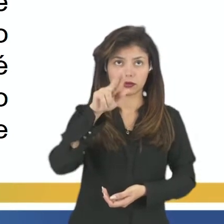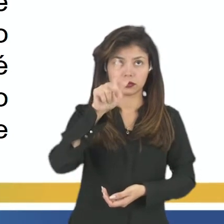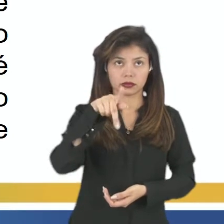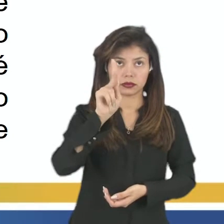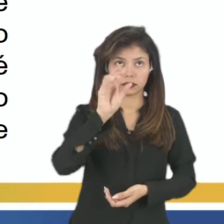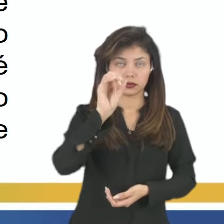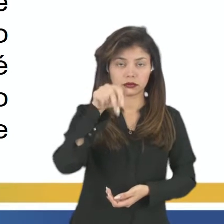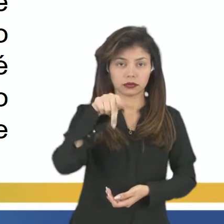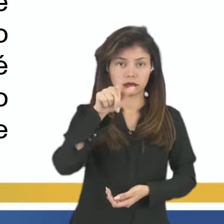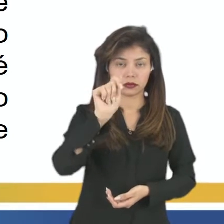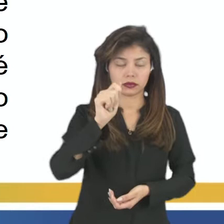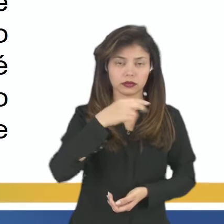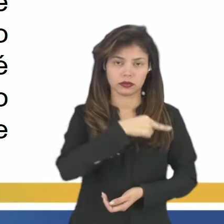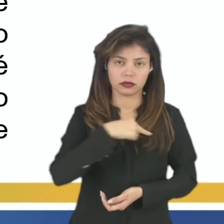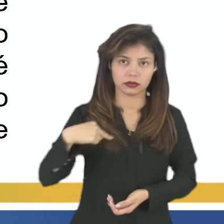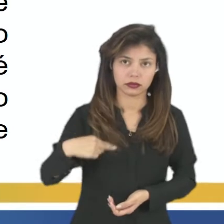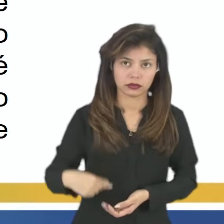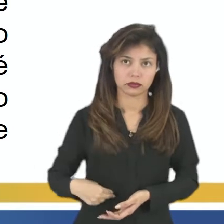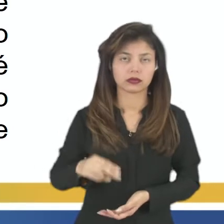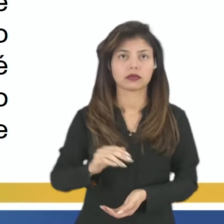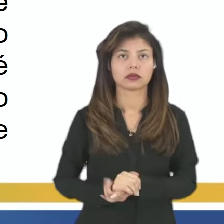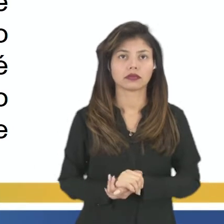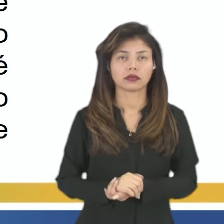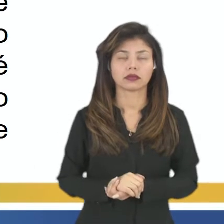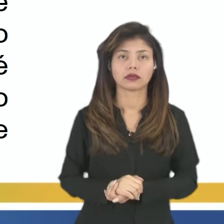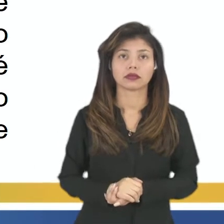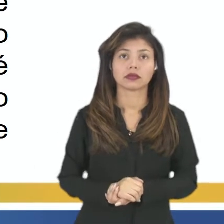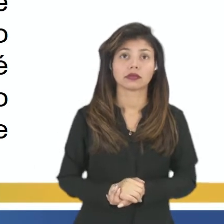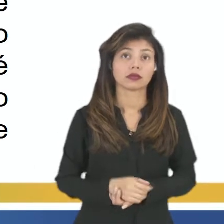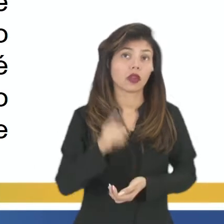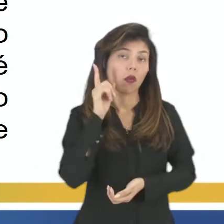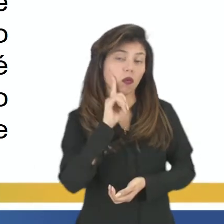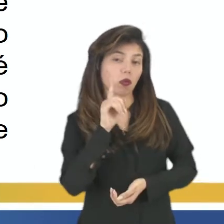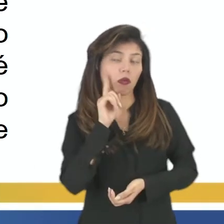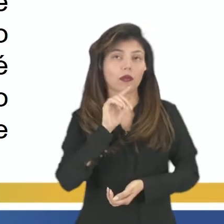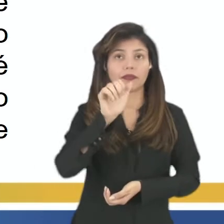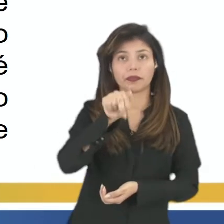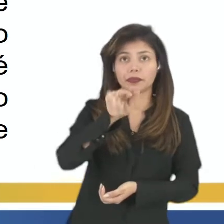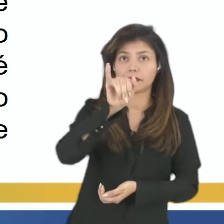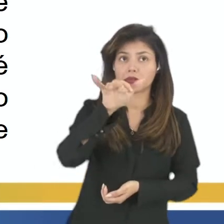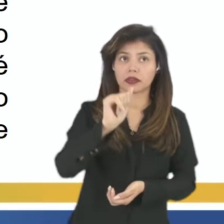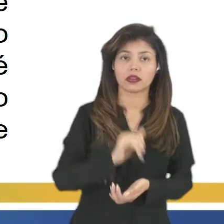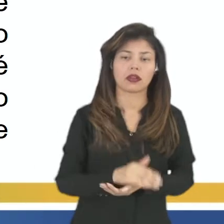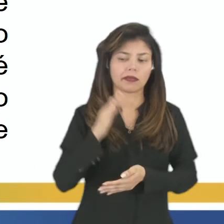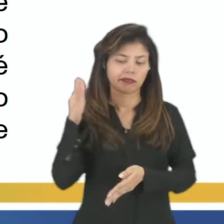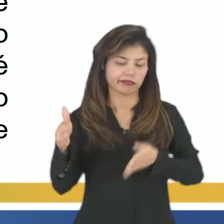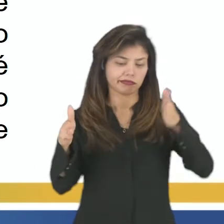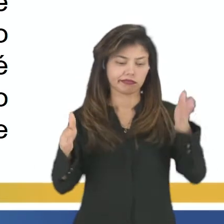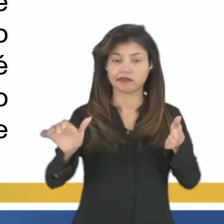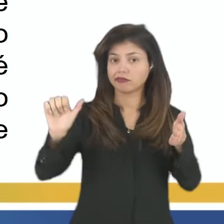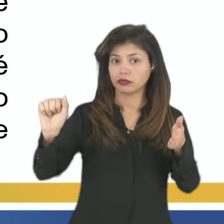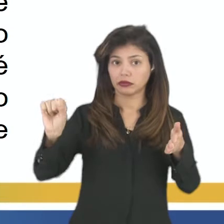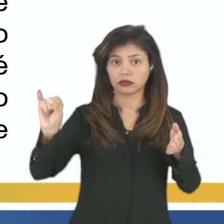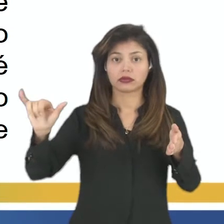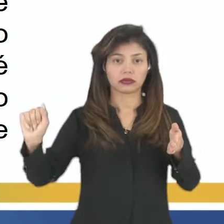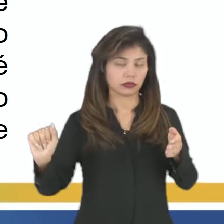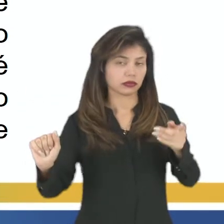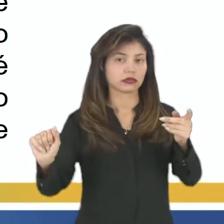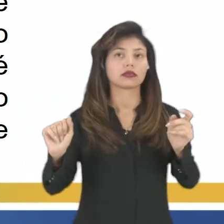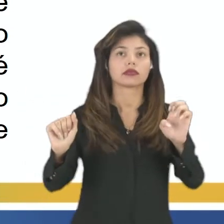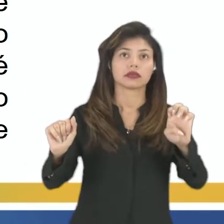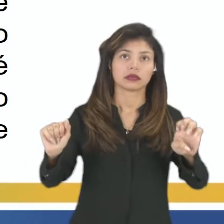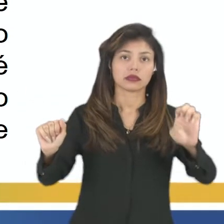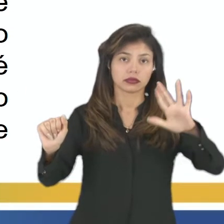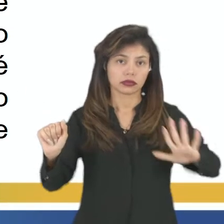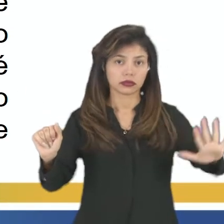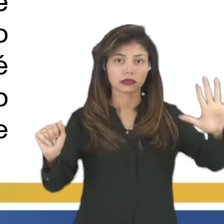uma cidade chinesa, né, considerada um refúgio entre a Europa e a Ásia, fica localizada ali entre a Ásia e a Europa. Hong Kong é o endereço